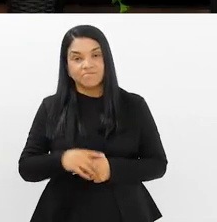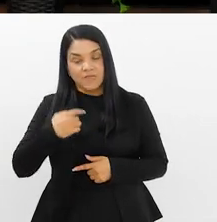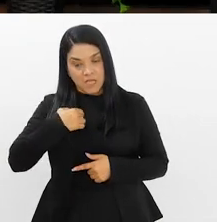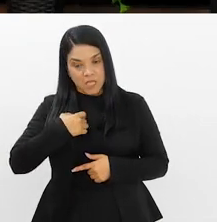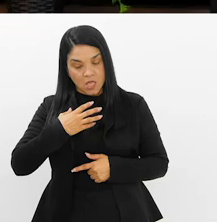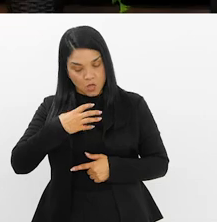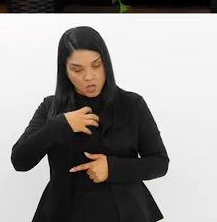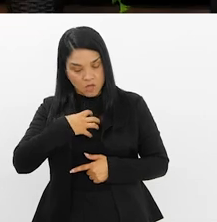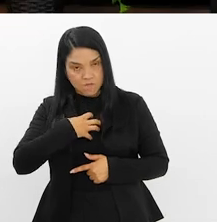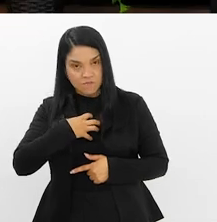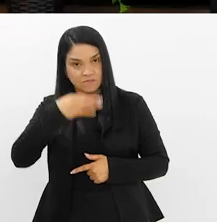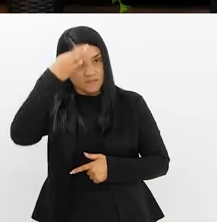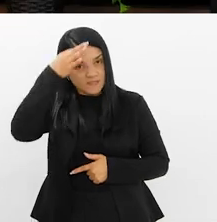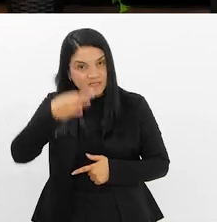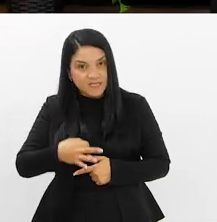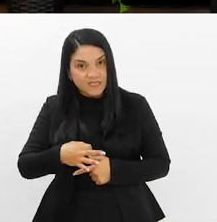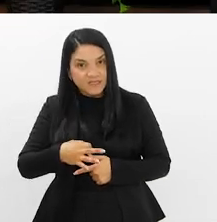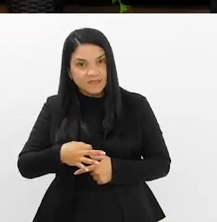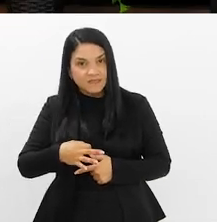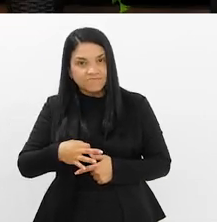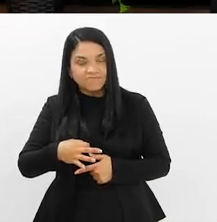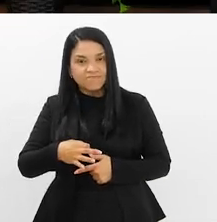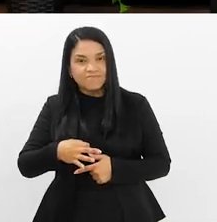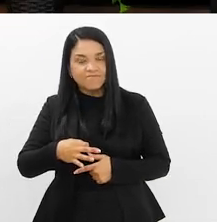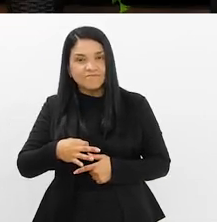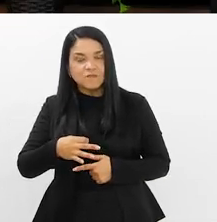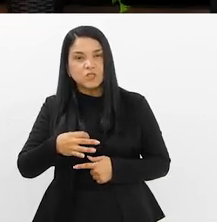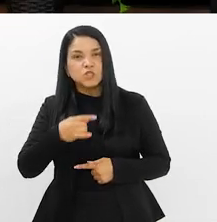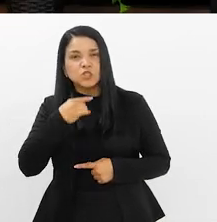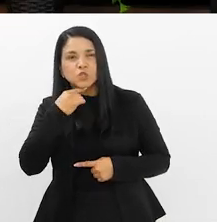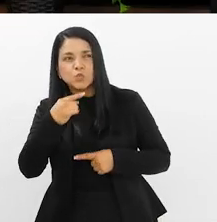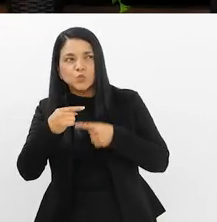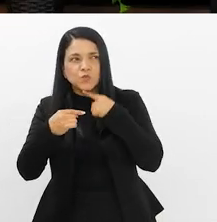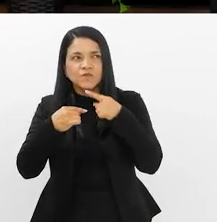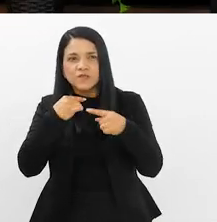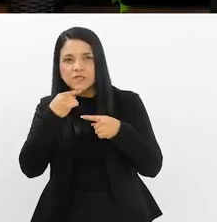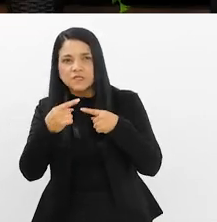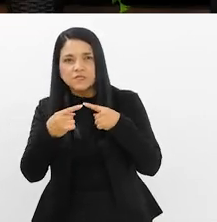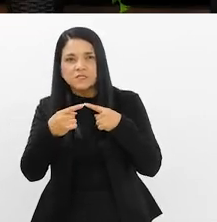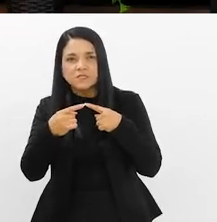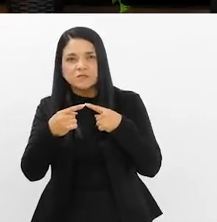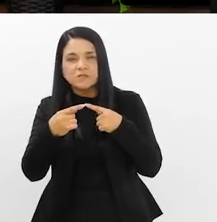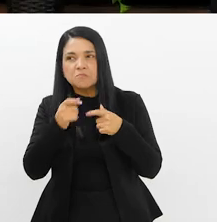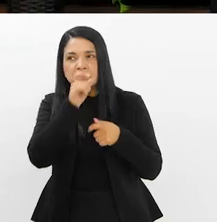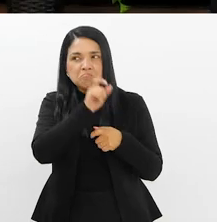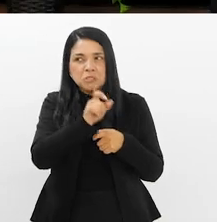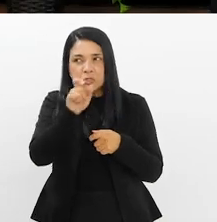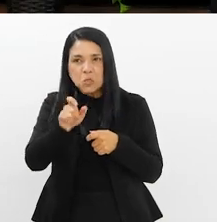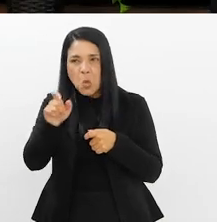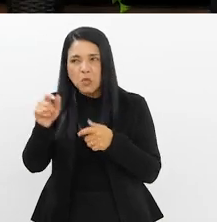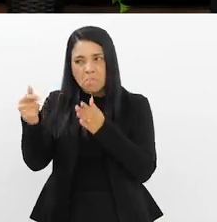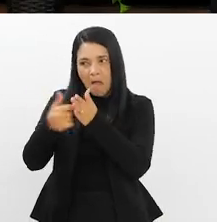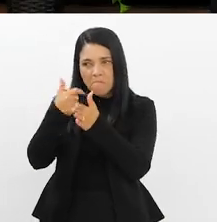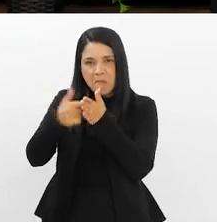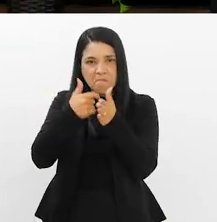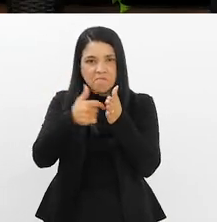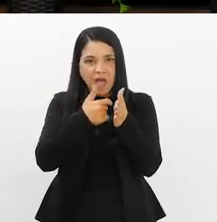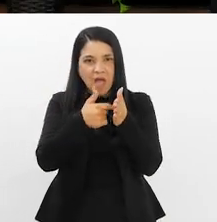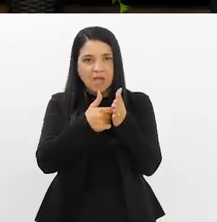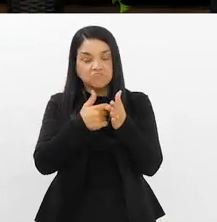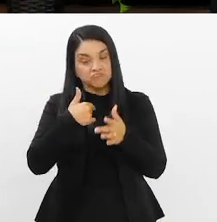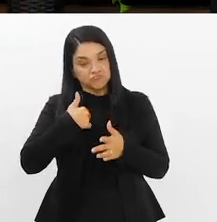E aí, eu com muita certeza disso, as dúvidas externas, as outras